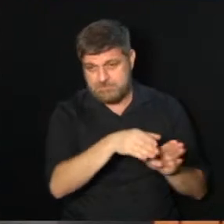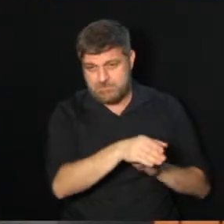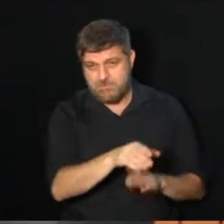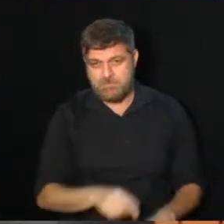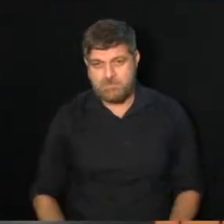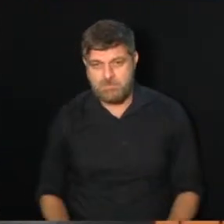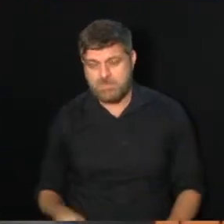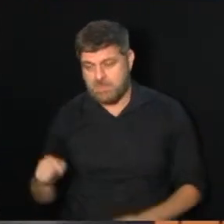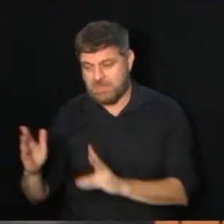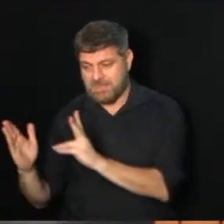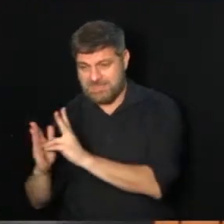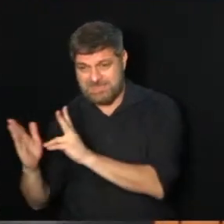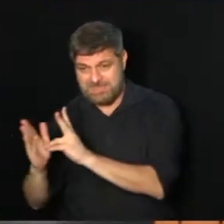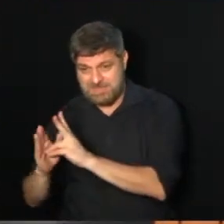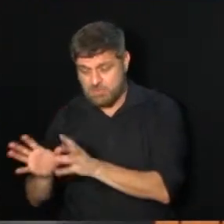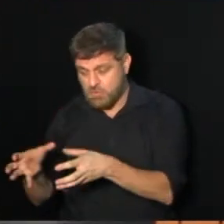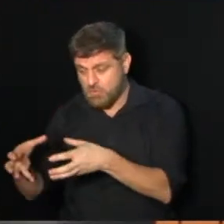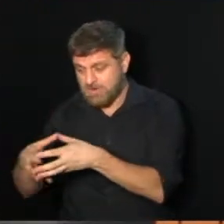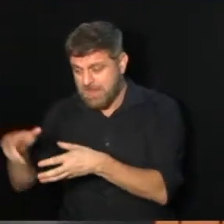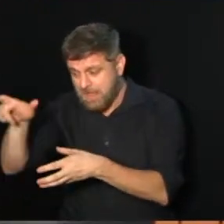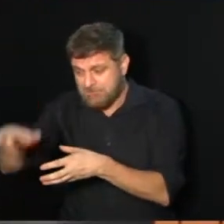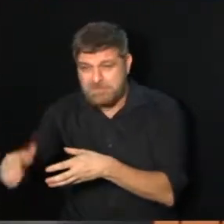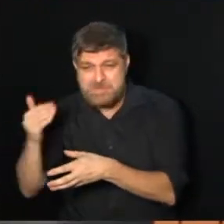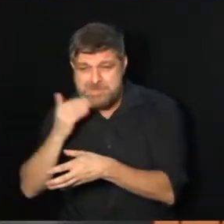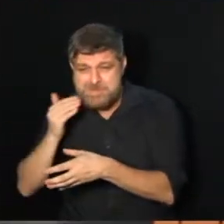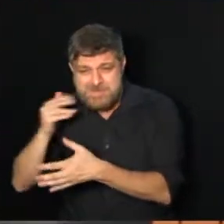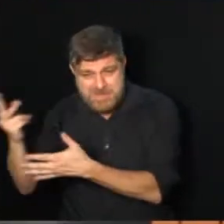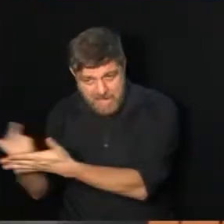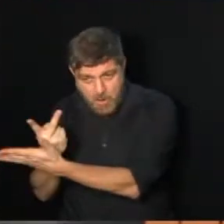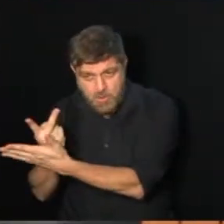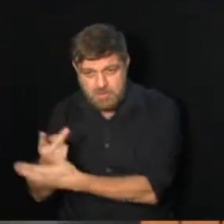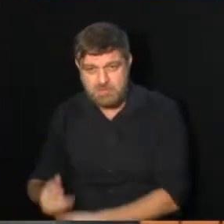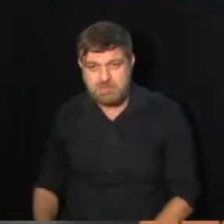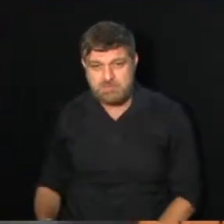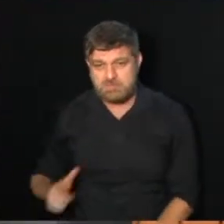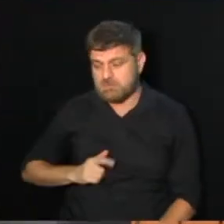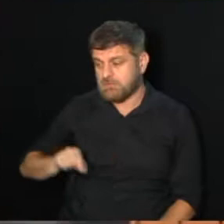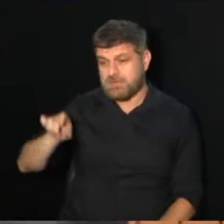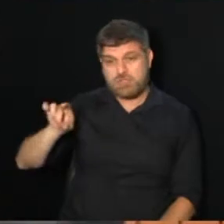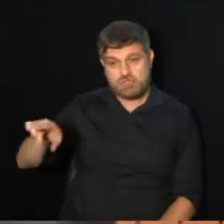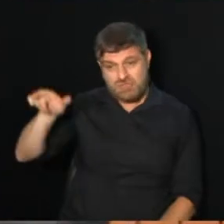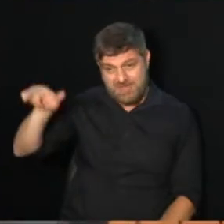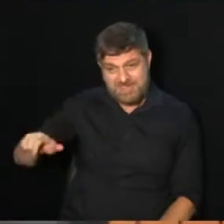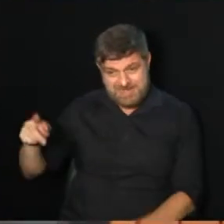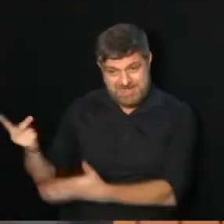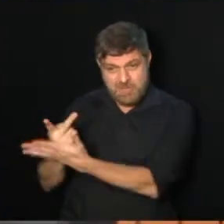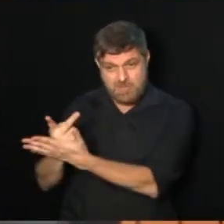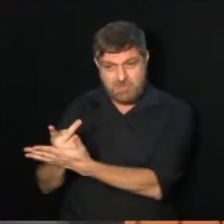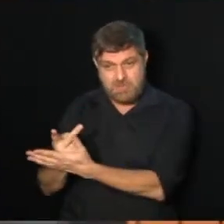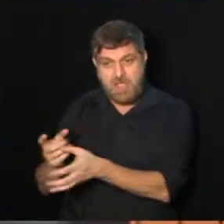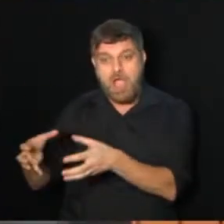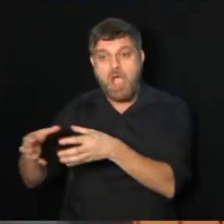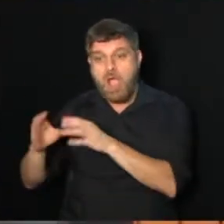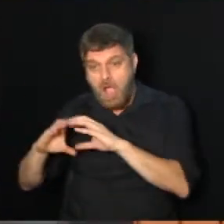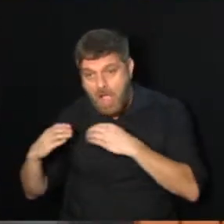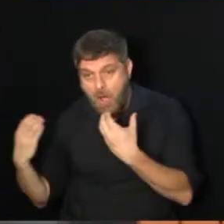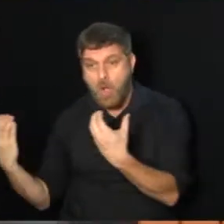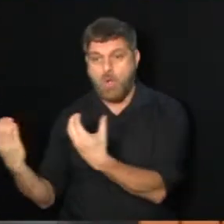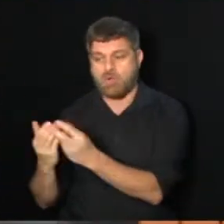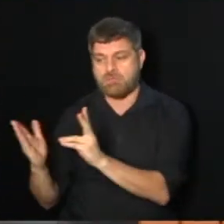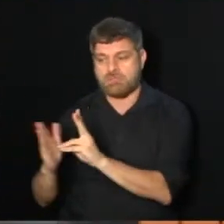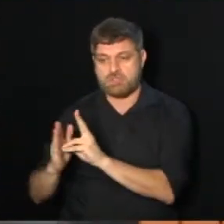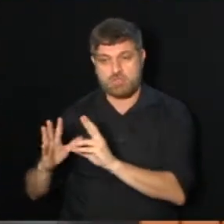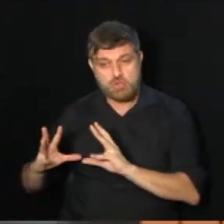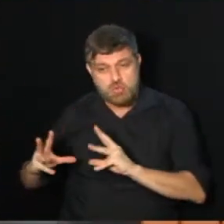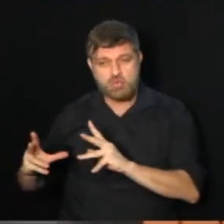tribo indígena, quando alguém falhou, cometeu algum ato, não foi aquela pessoa só que falhou, foi a própria comunidade. Então,